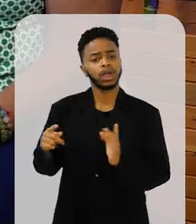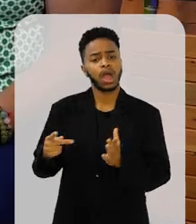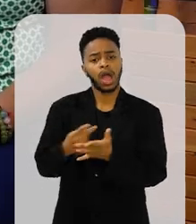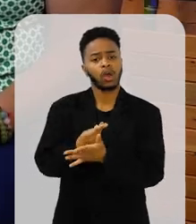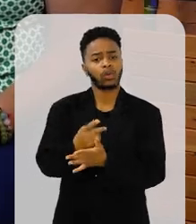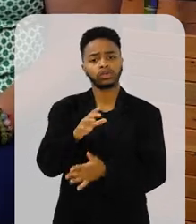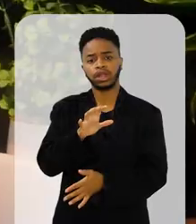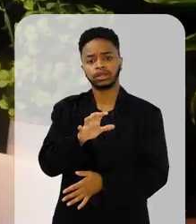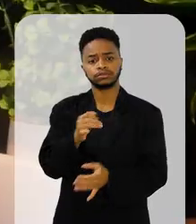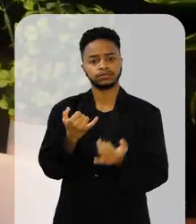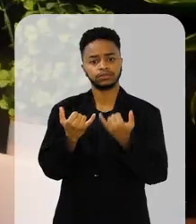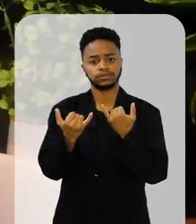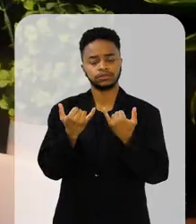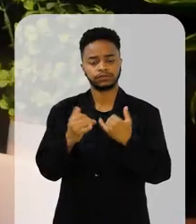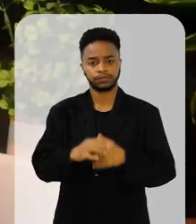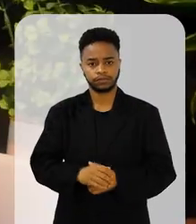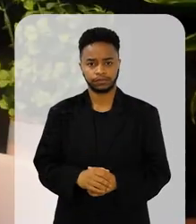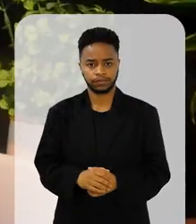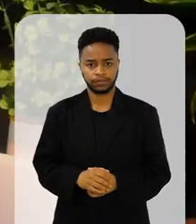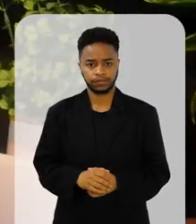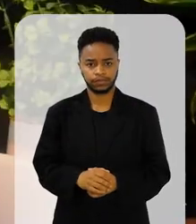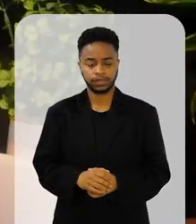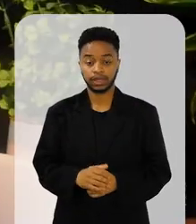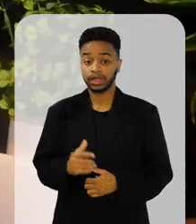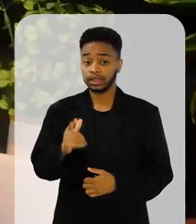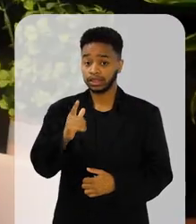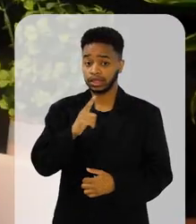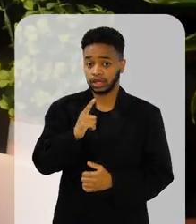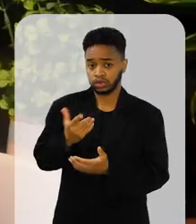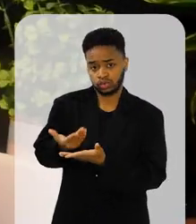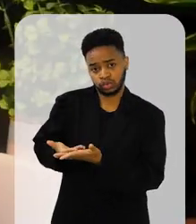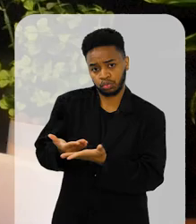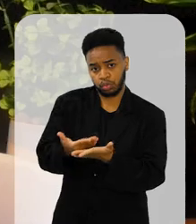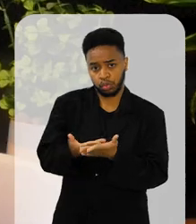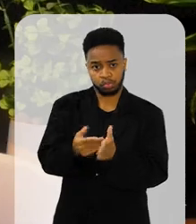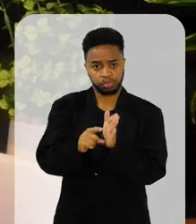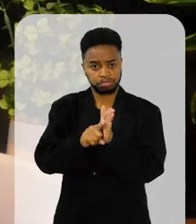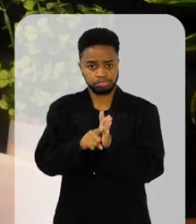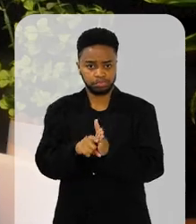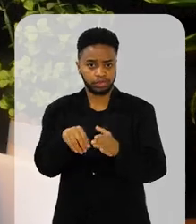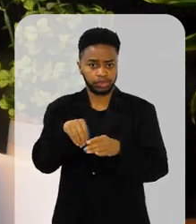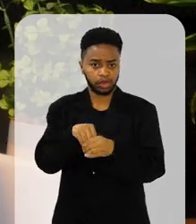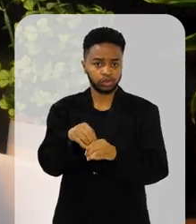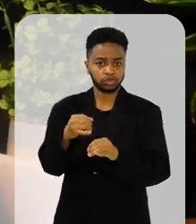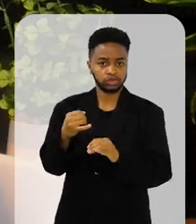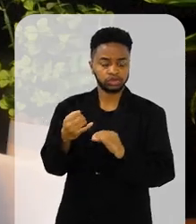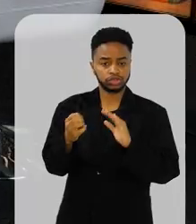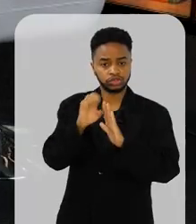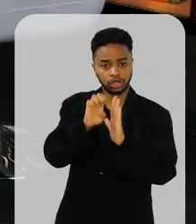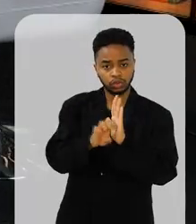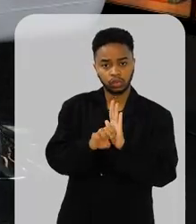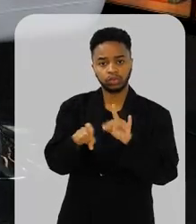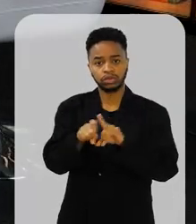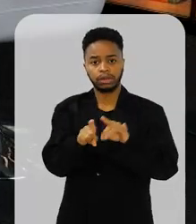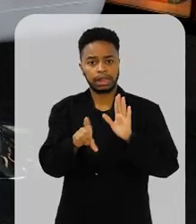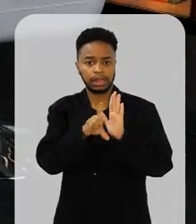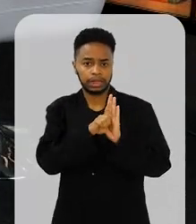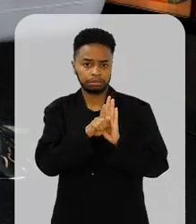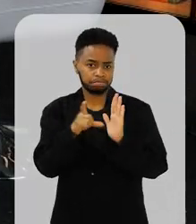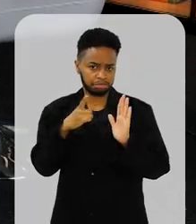acomete esse dado? Existe um estudo, seja no estatuto, seja na